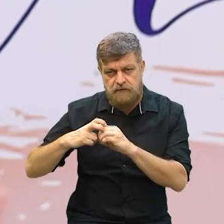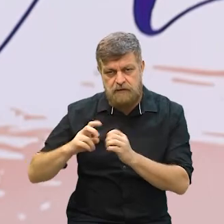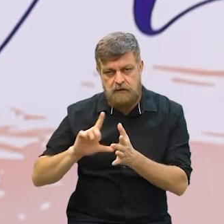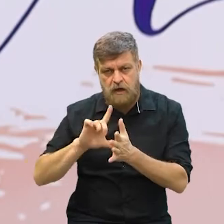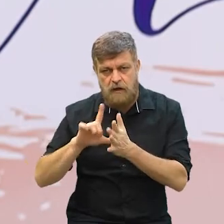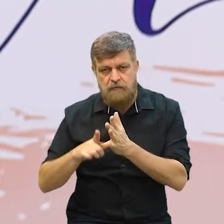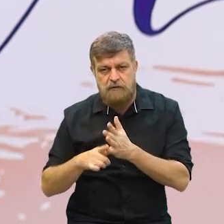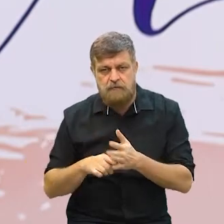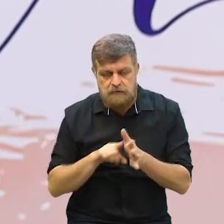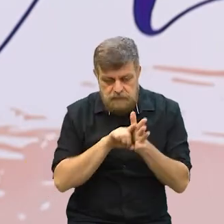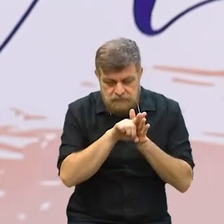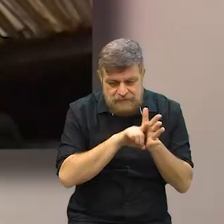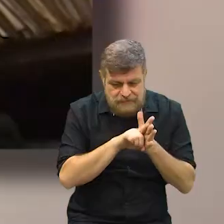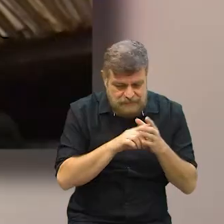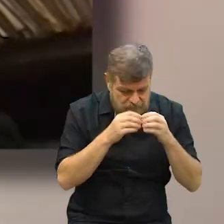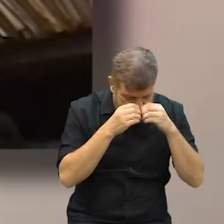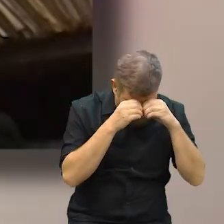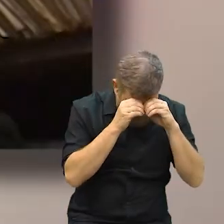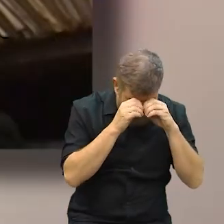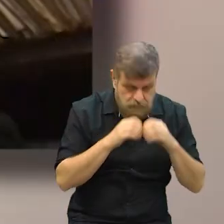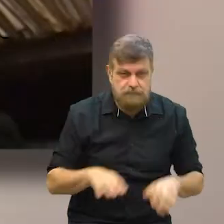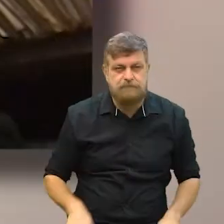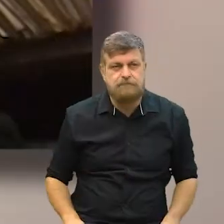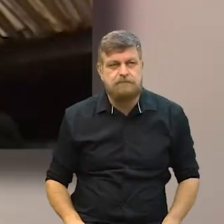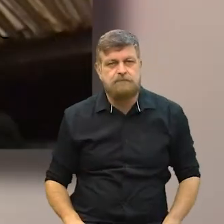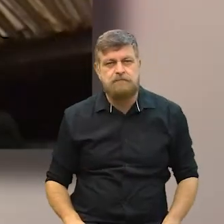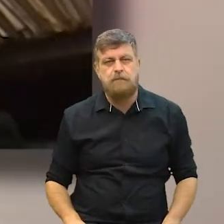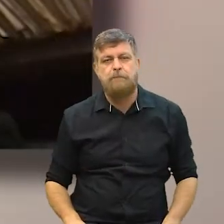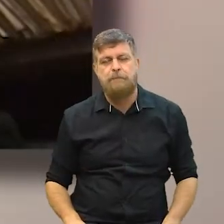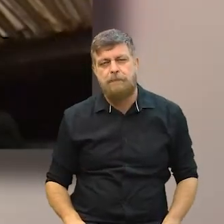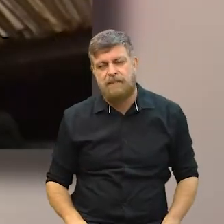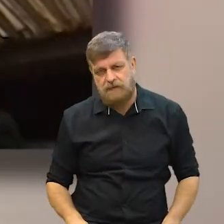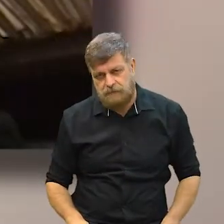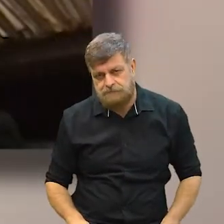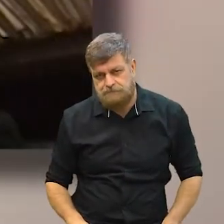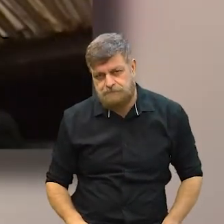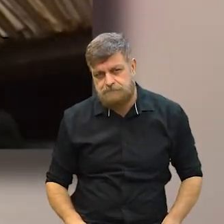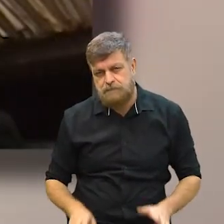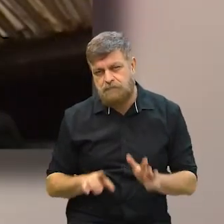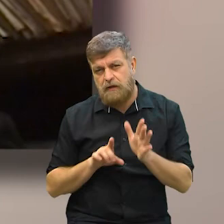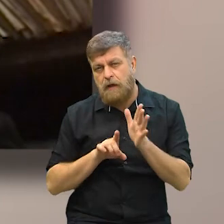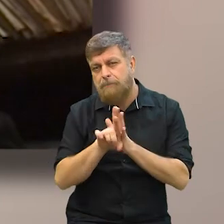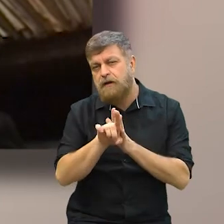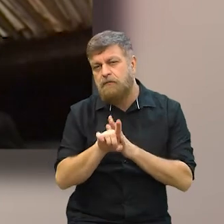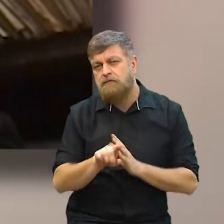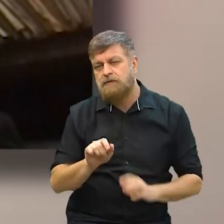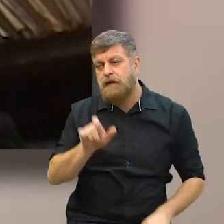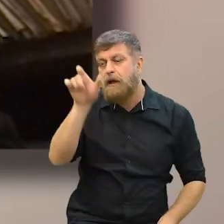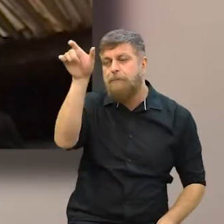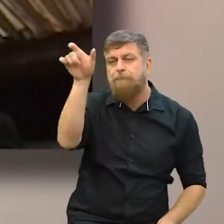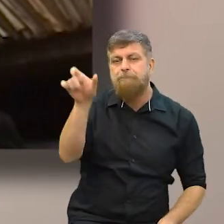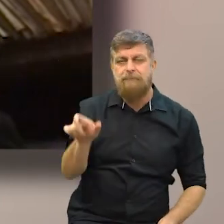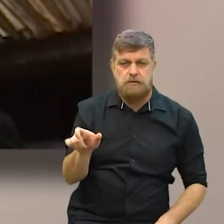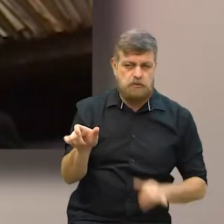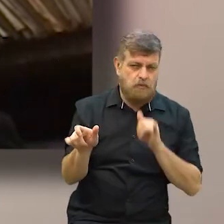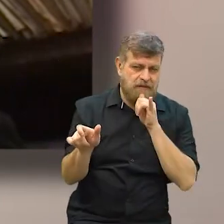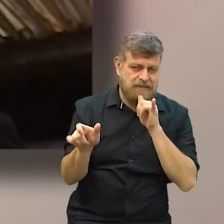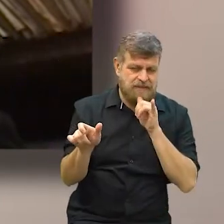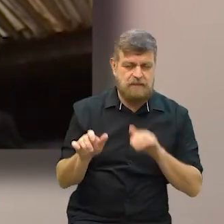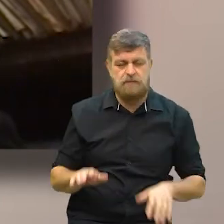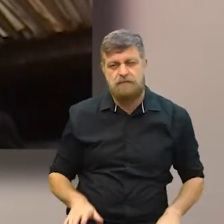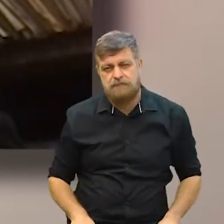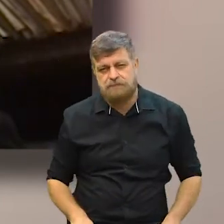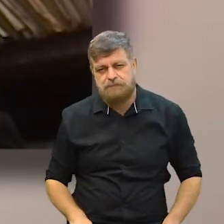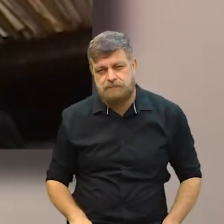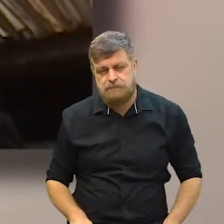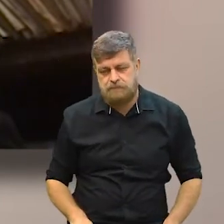se manifestar para o exame pegar? Essa sua pergunta pressupõe que pessoa é essa. Vamos supor que